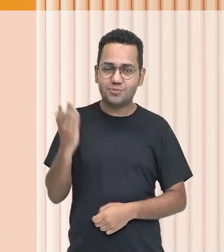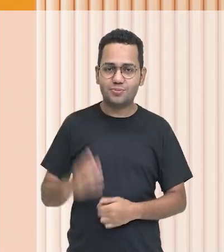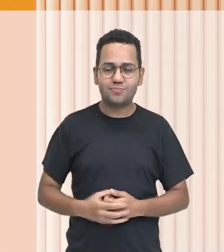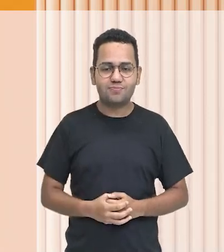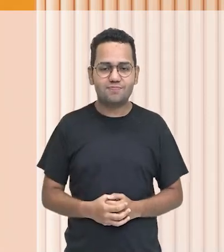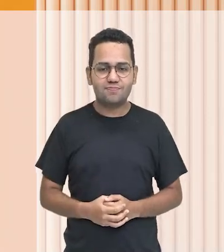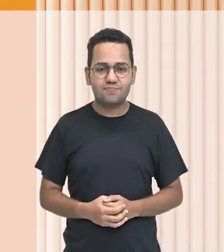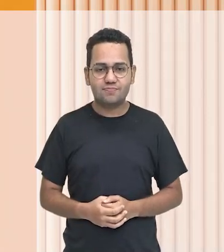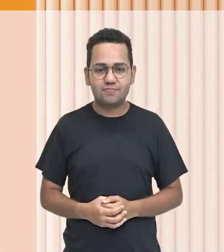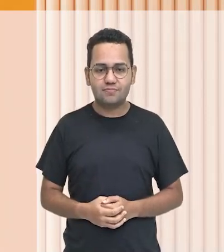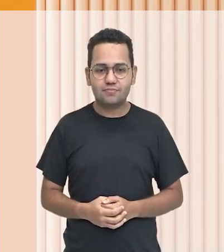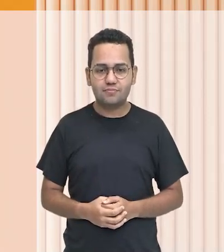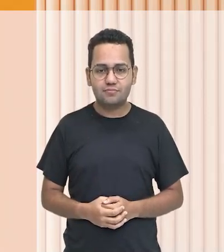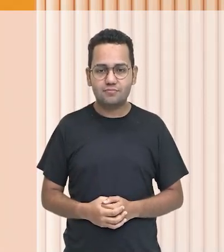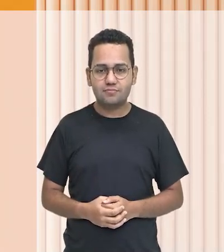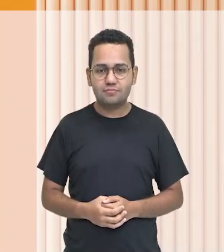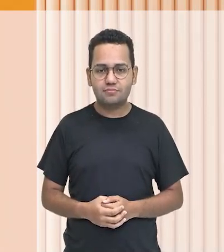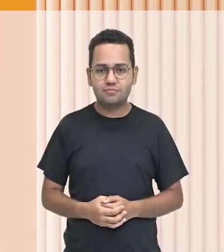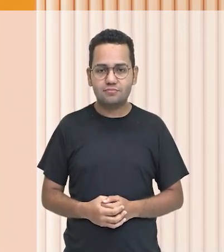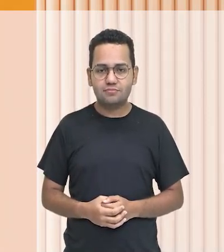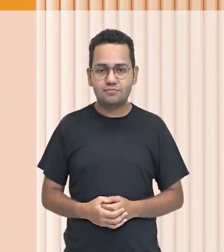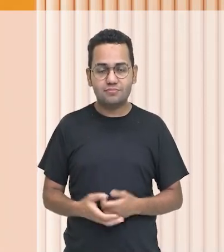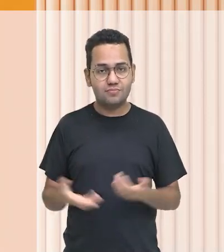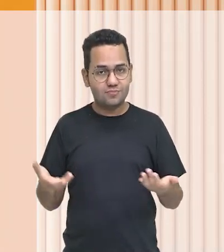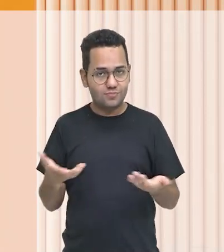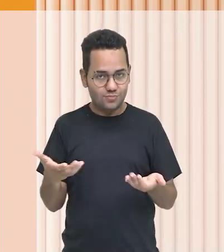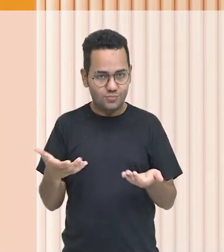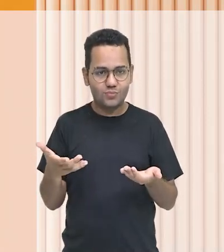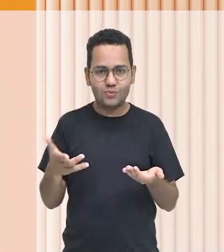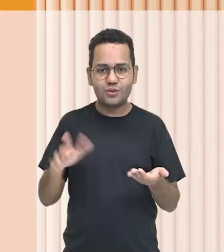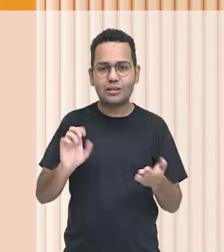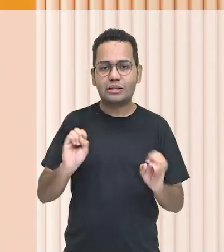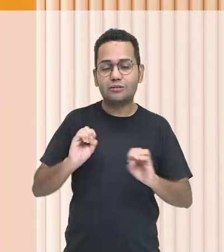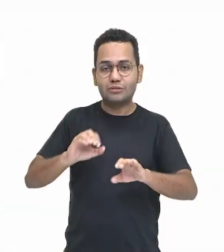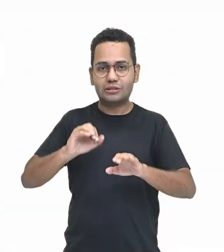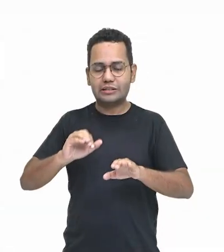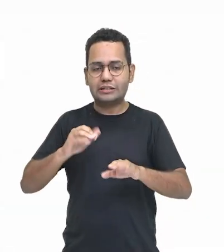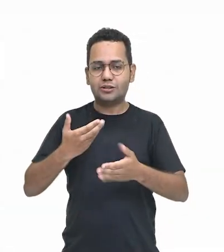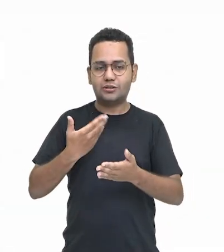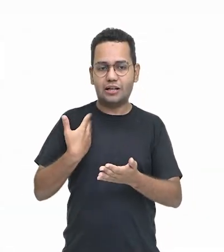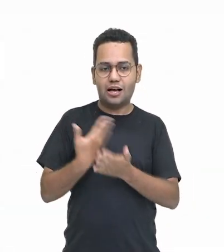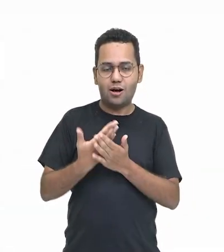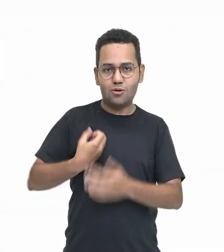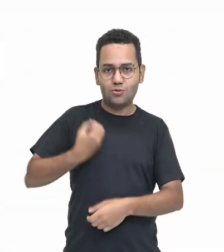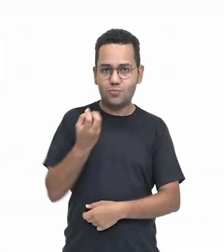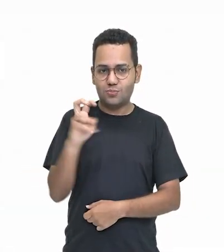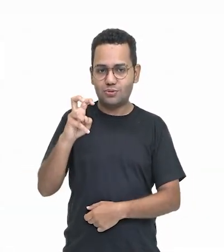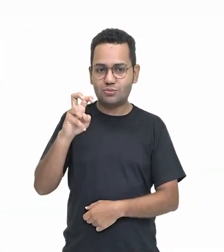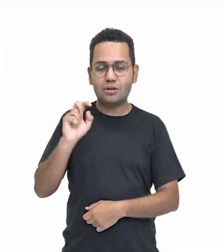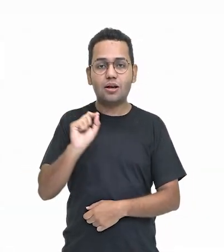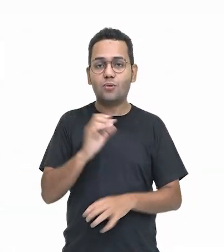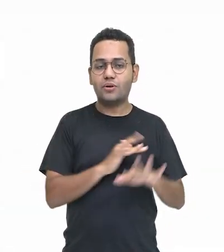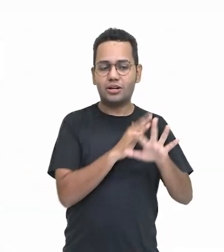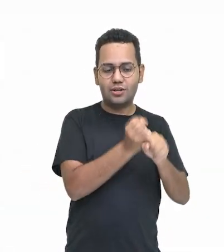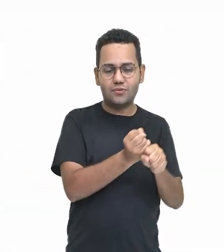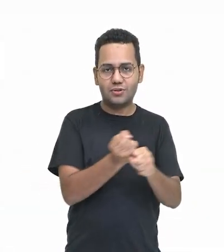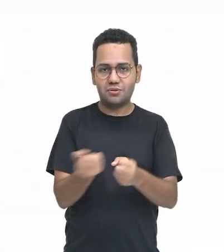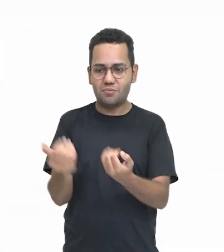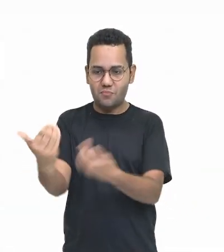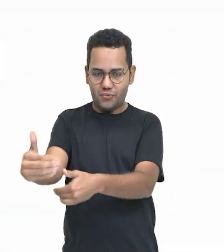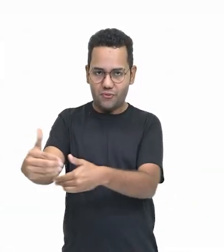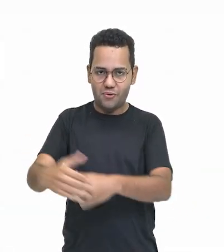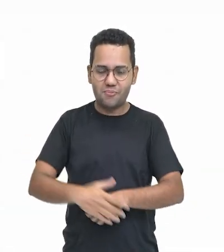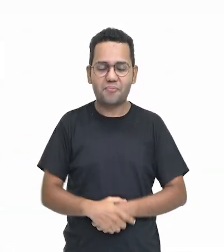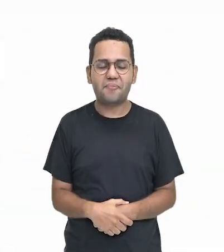Pinheiro e vou ficar com vocês nesta aula de número 5, que vai tratar de revisão